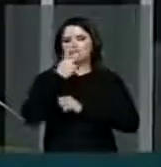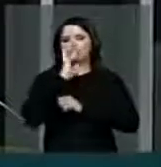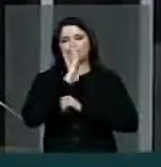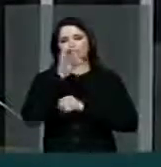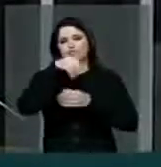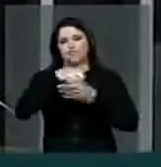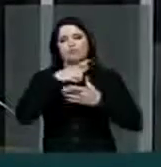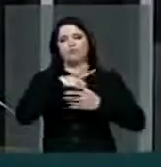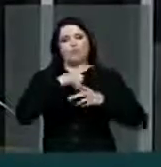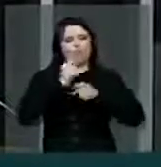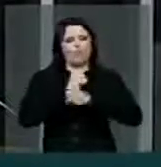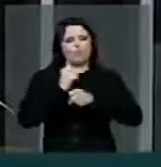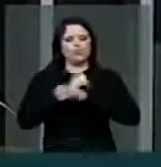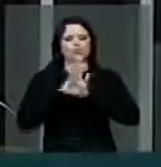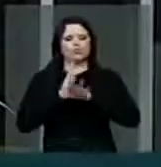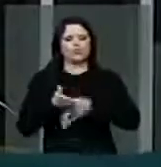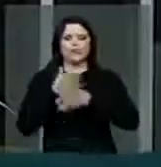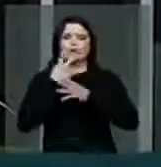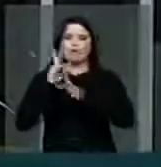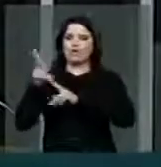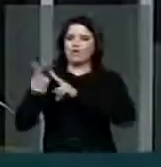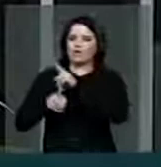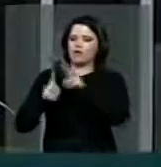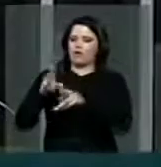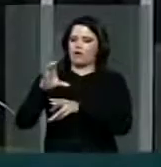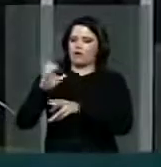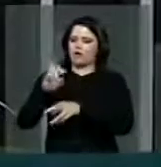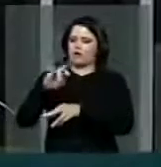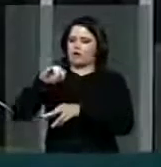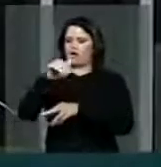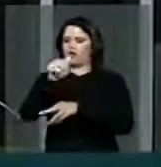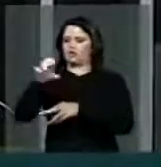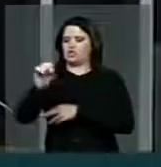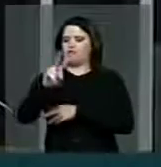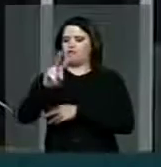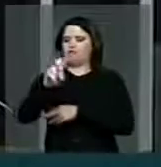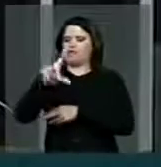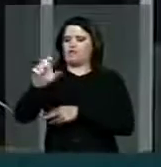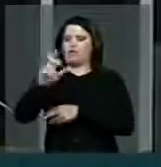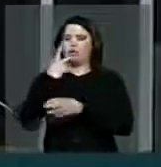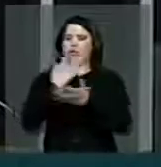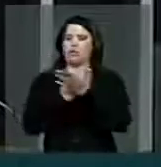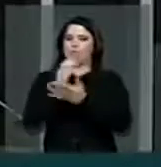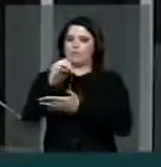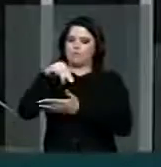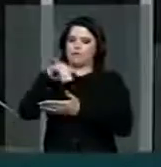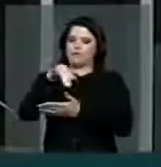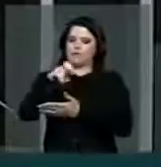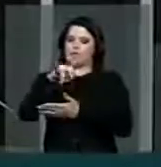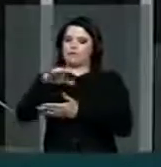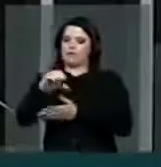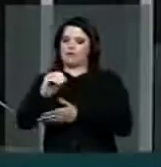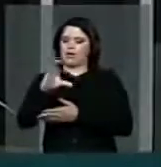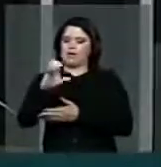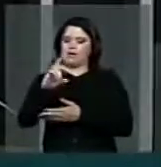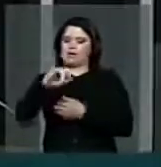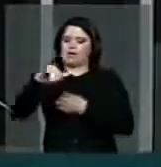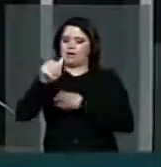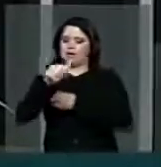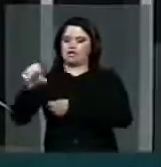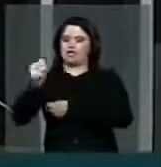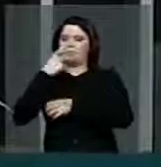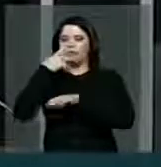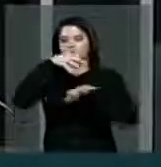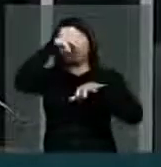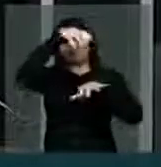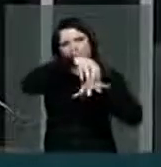já tendo construído a Estrada de Ferro Carajás. A Vale passa a produzir minério em Carajás e inicia o embarque do